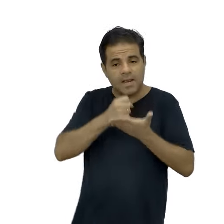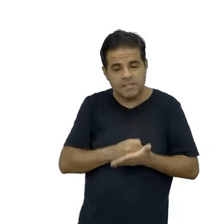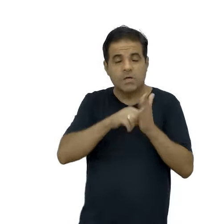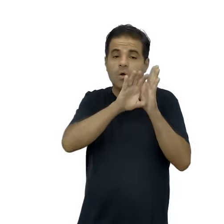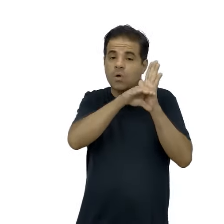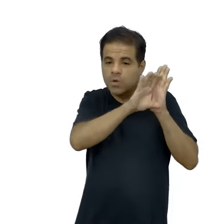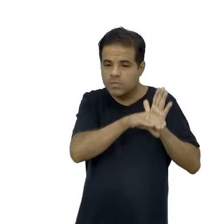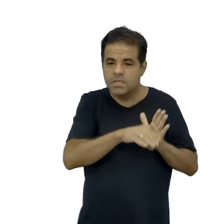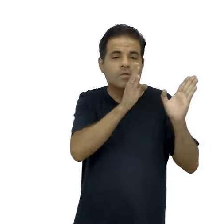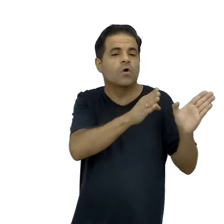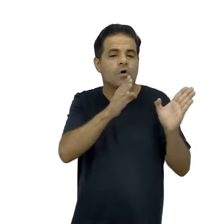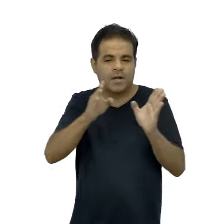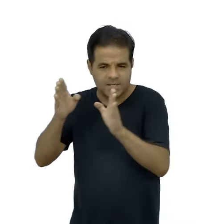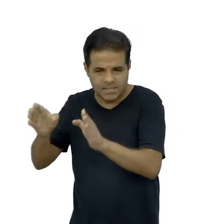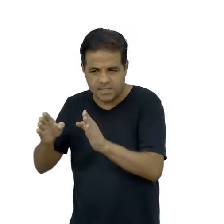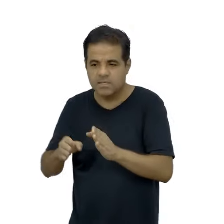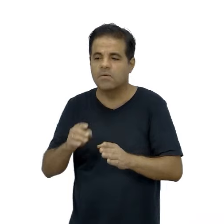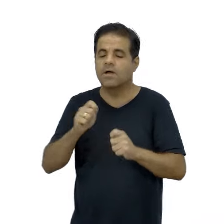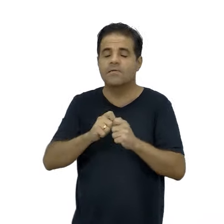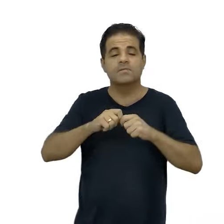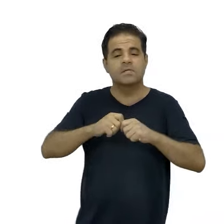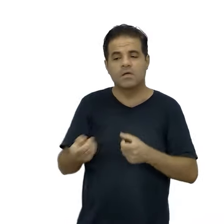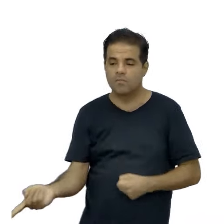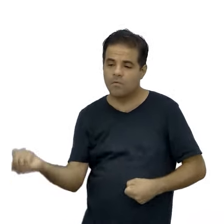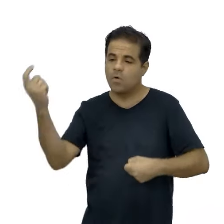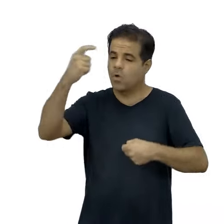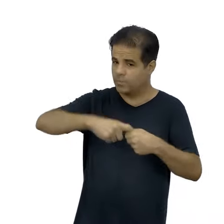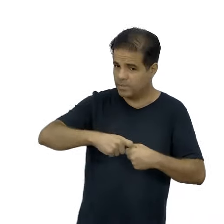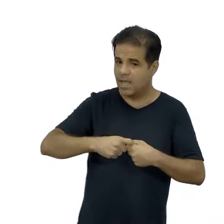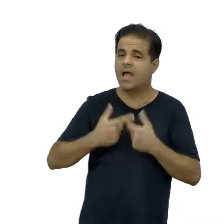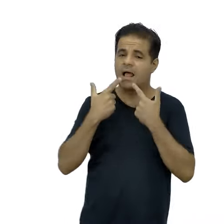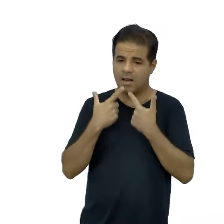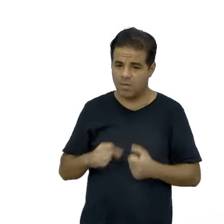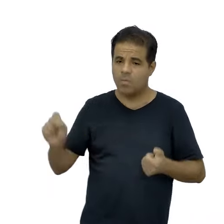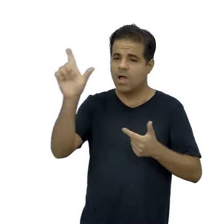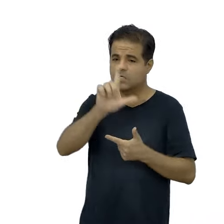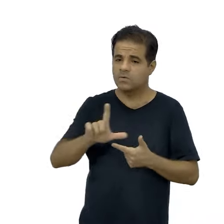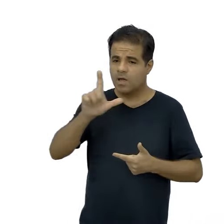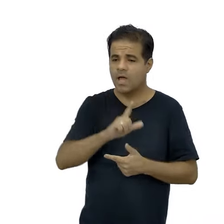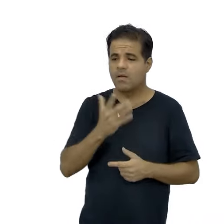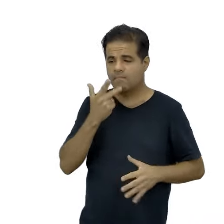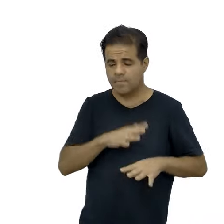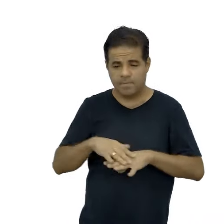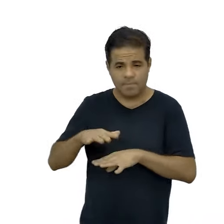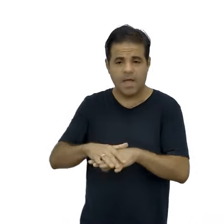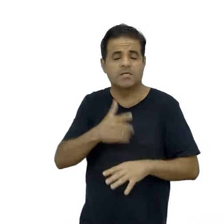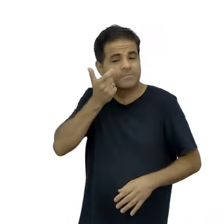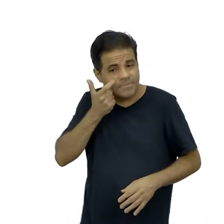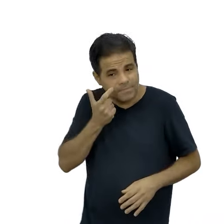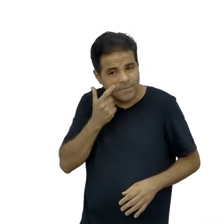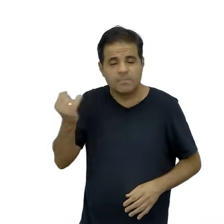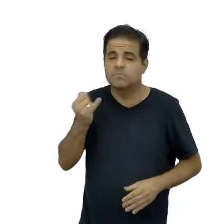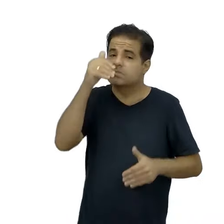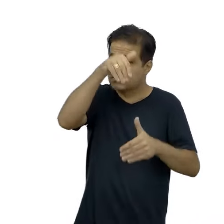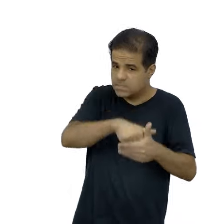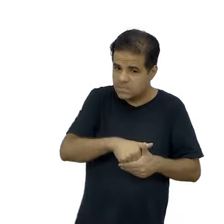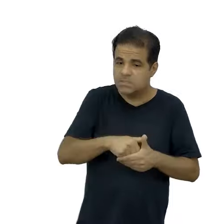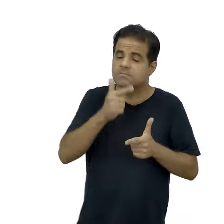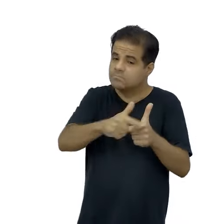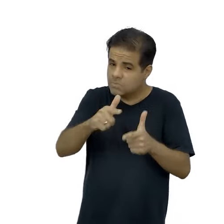essa organização, é fazer uma retomada envolvendo a linguagem matemática, e a importância de, dentro